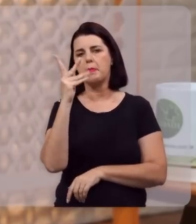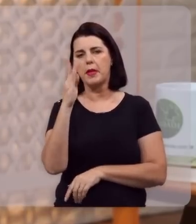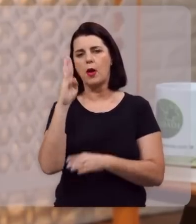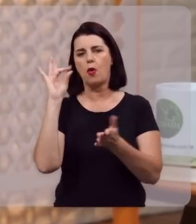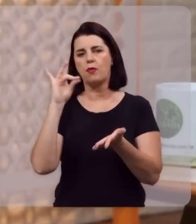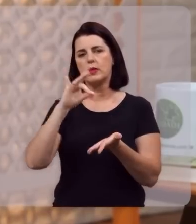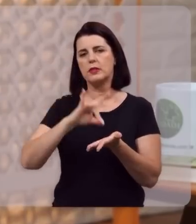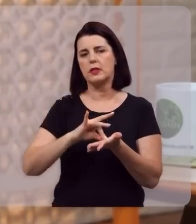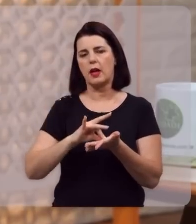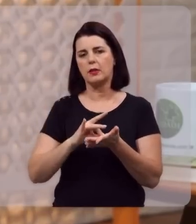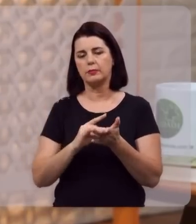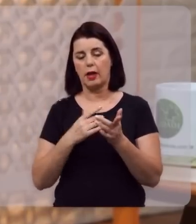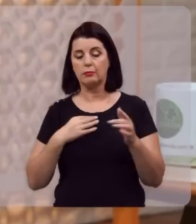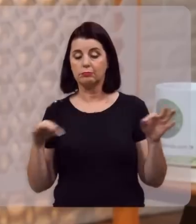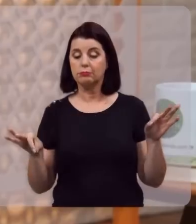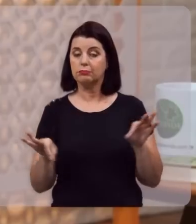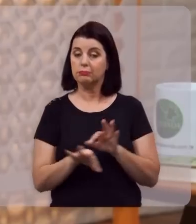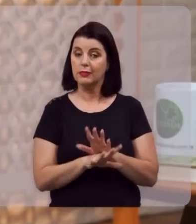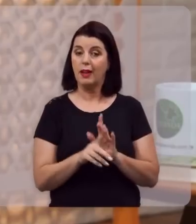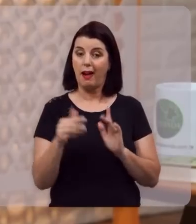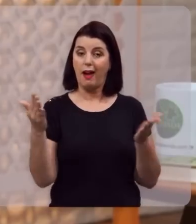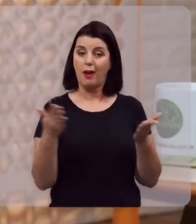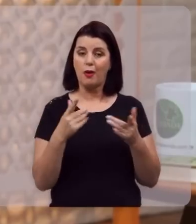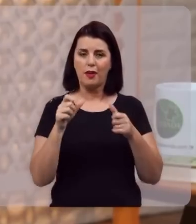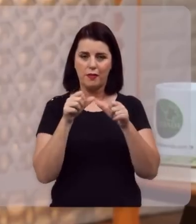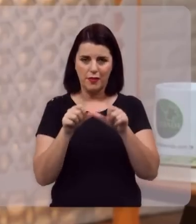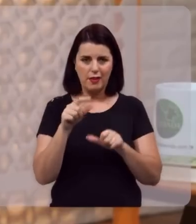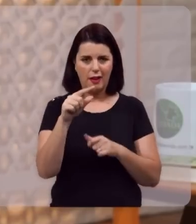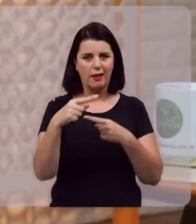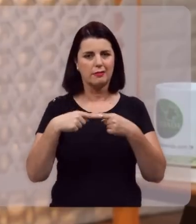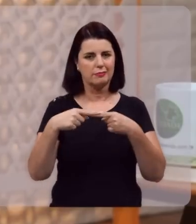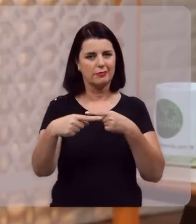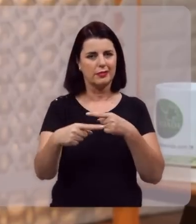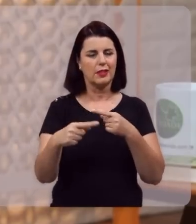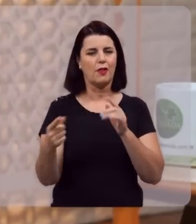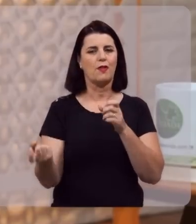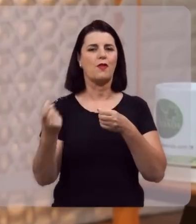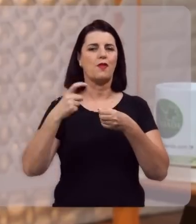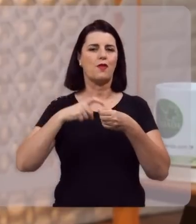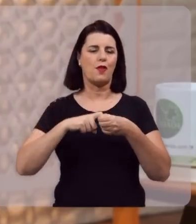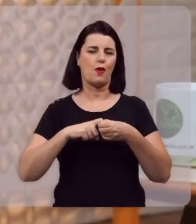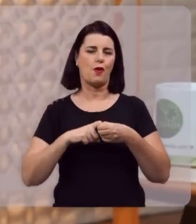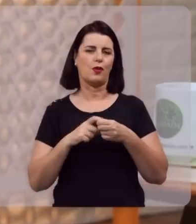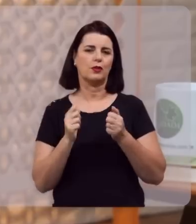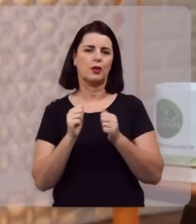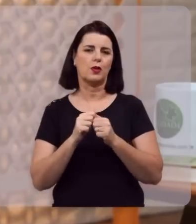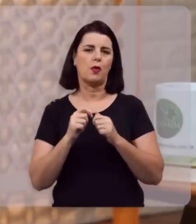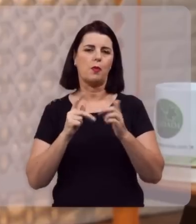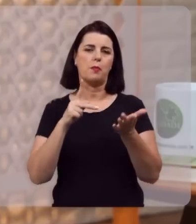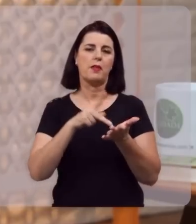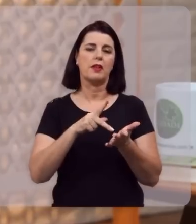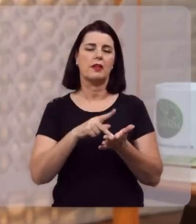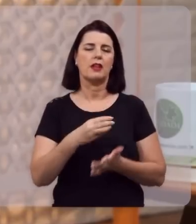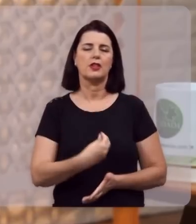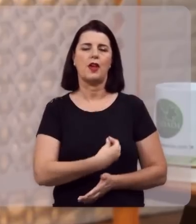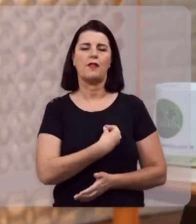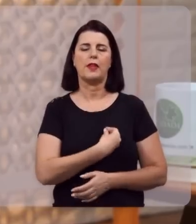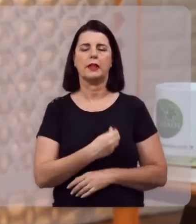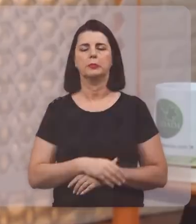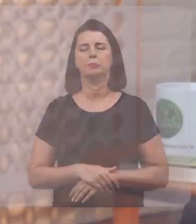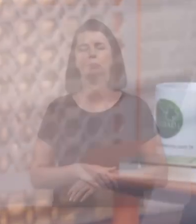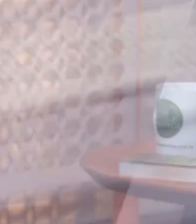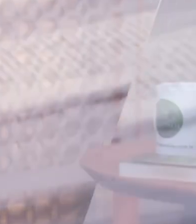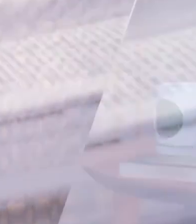@IPBOficial. A gente vai parando aqui, mas não sai daí não. Daqui a pouquinho a gente já volta com Verdade e